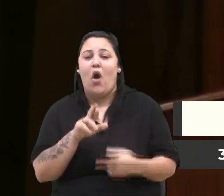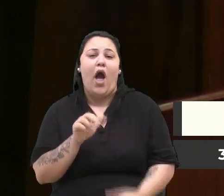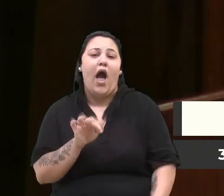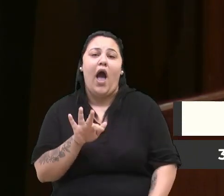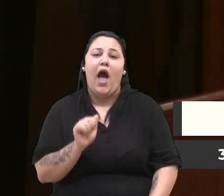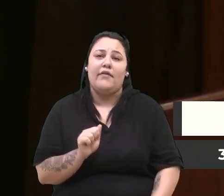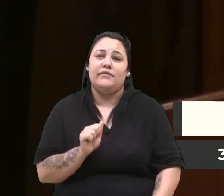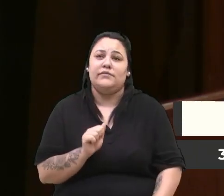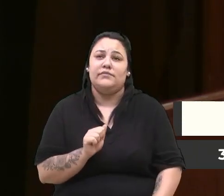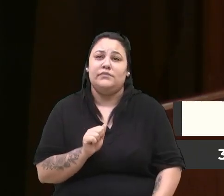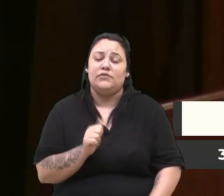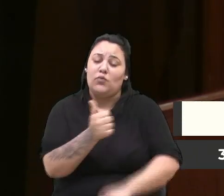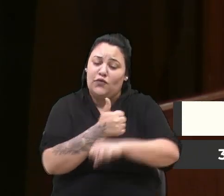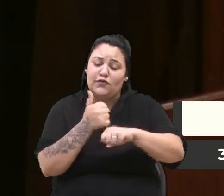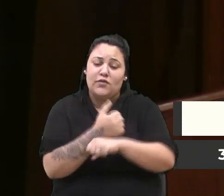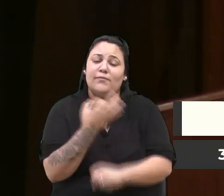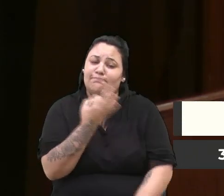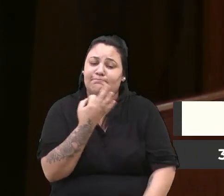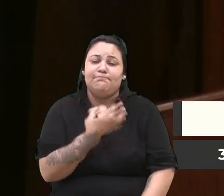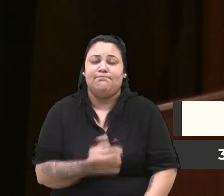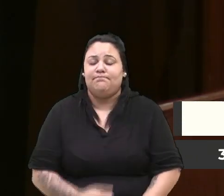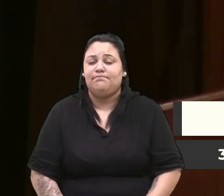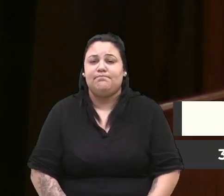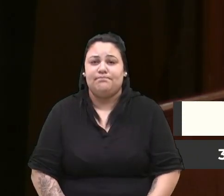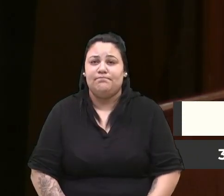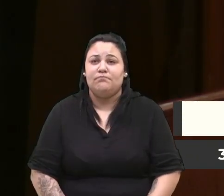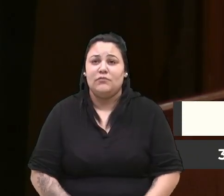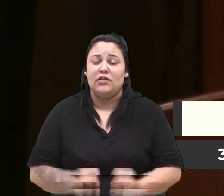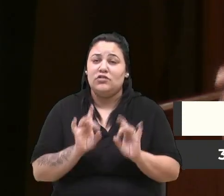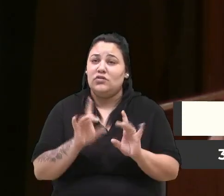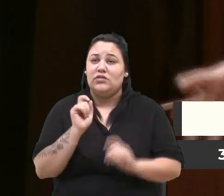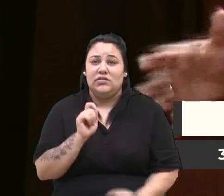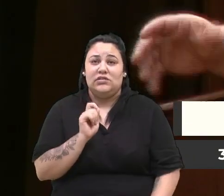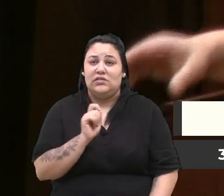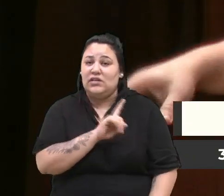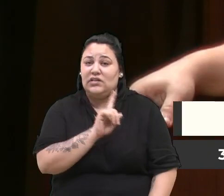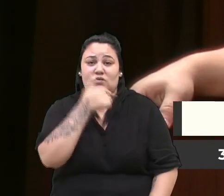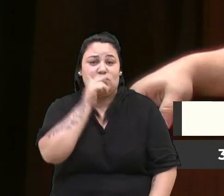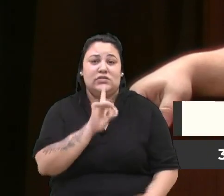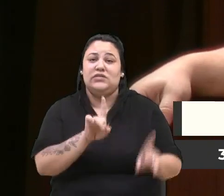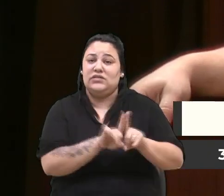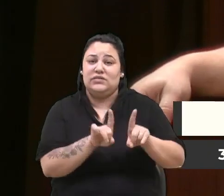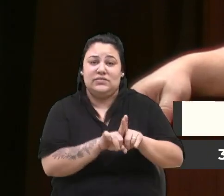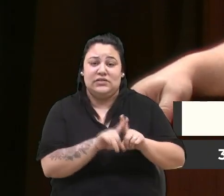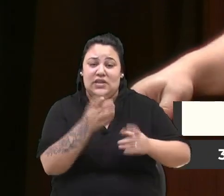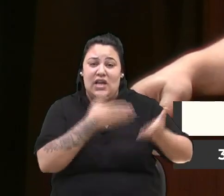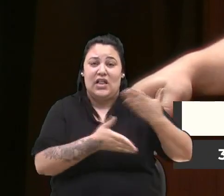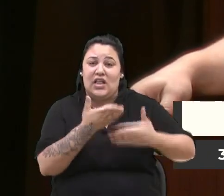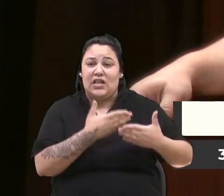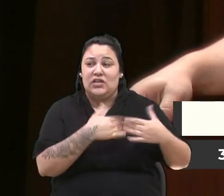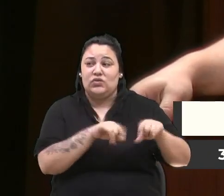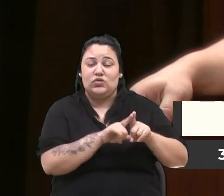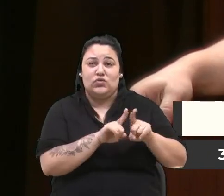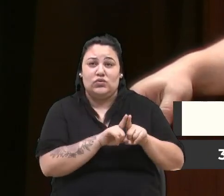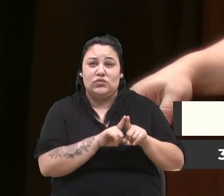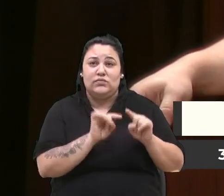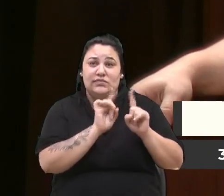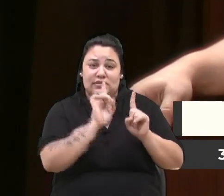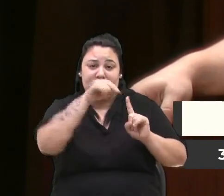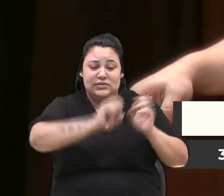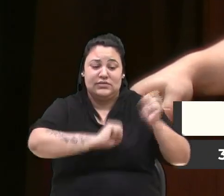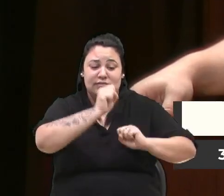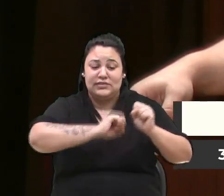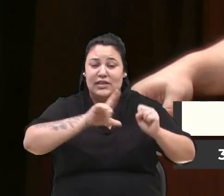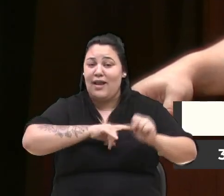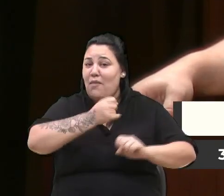é um baita cara. Só que ele não consegue também dar conta de tudo. Só que essa empresa ganha